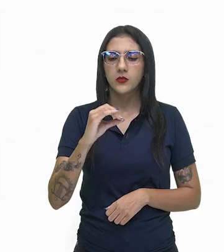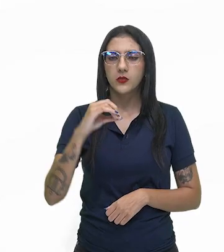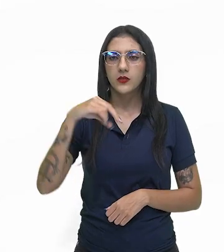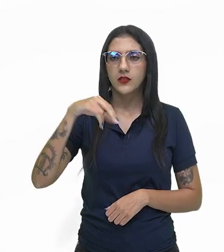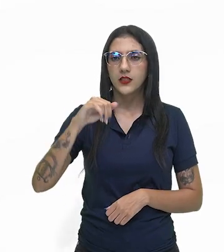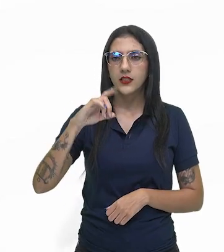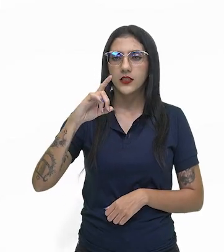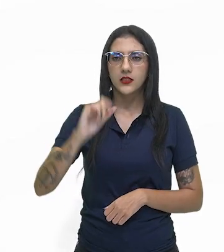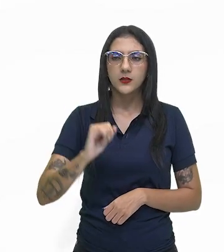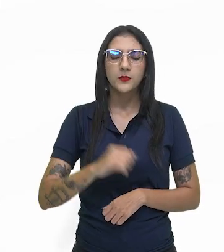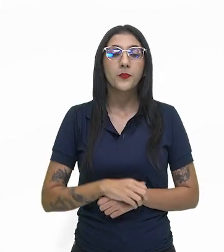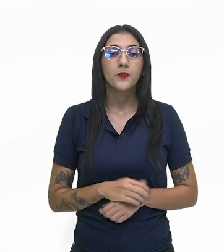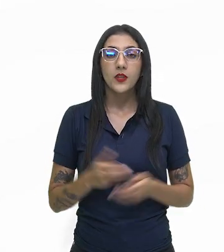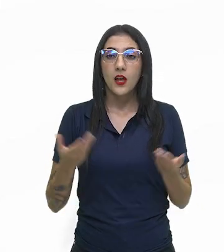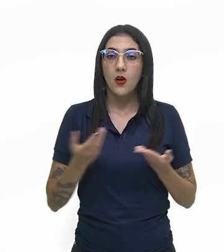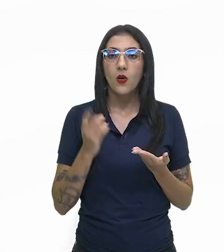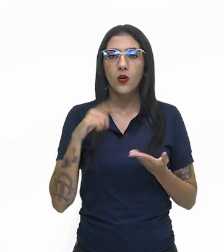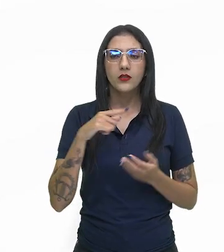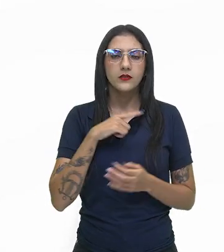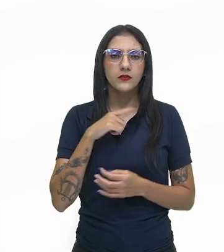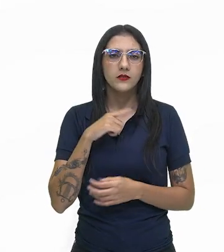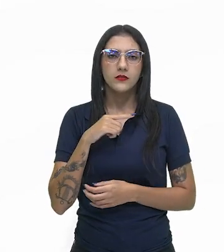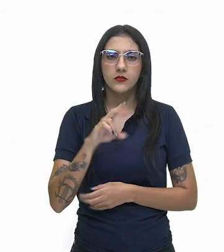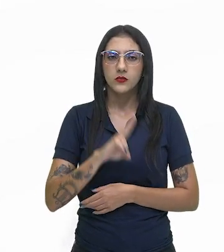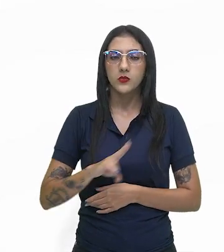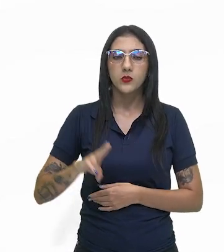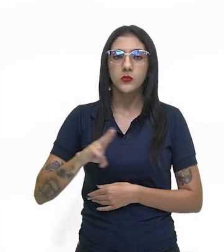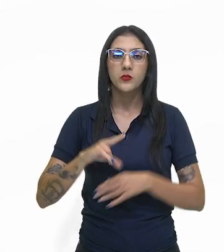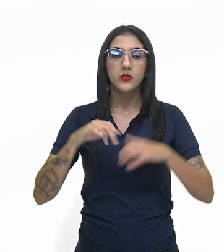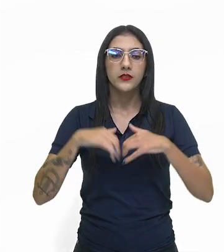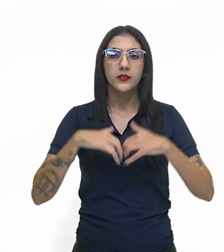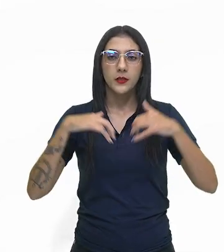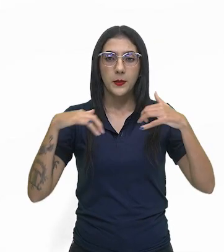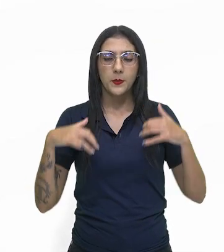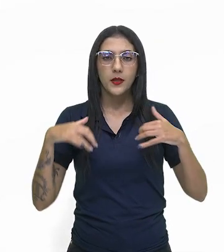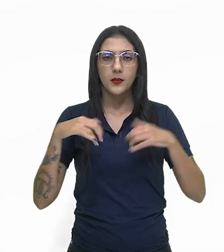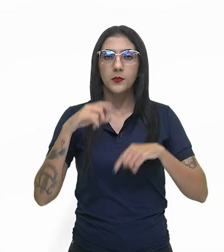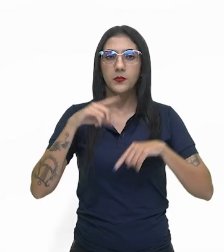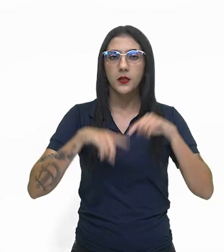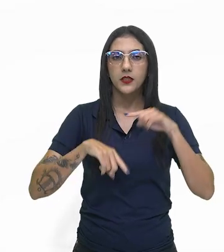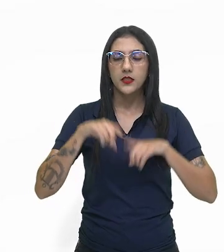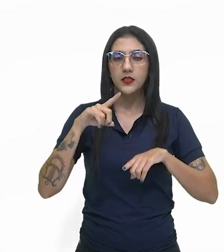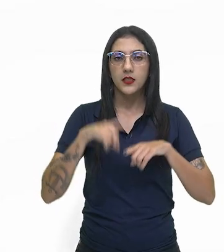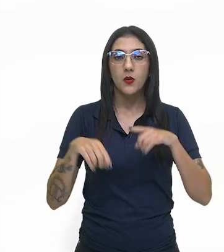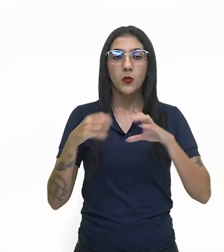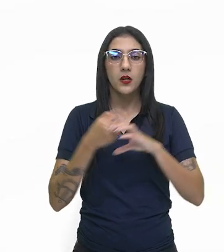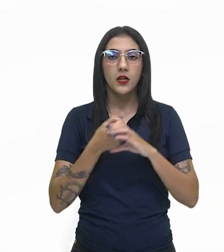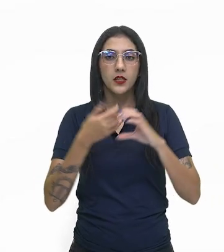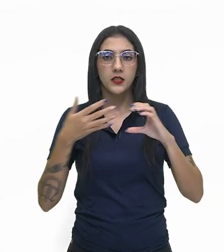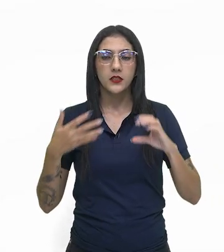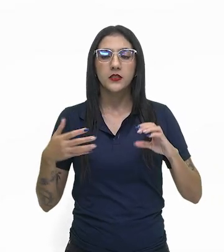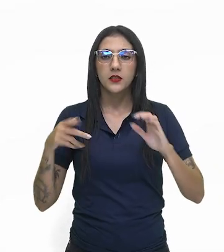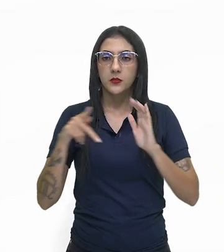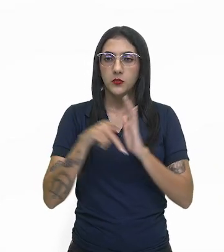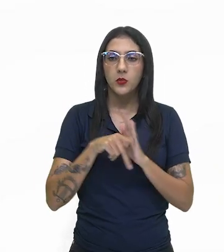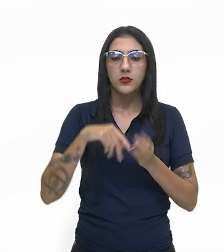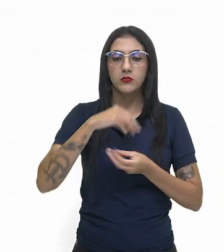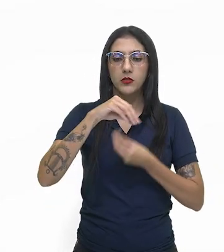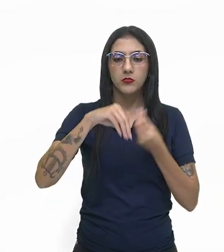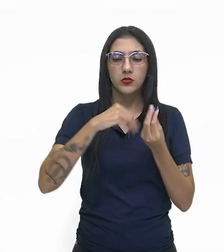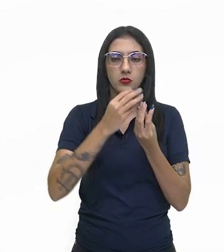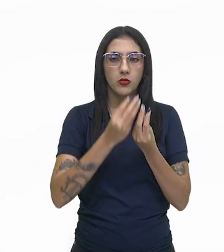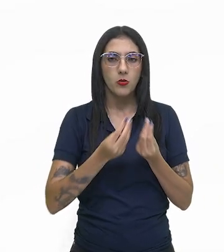técnica utilizada para separar componentes de uma mistura homogênea quando